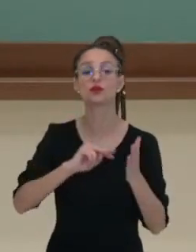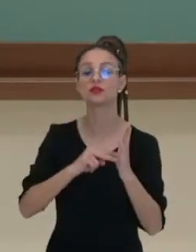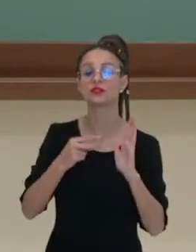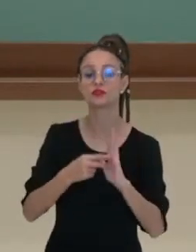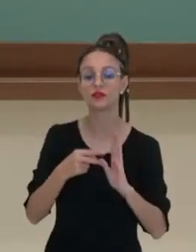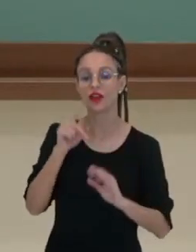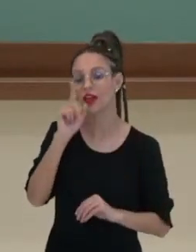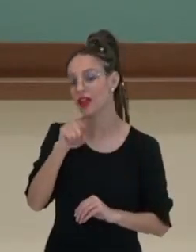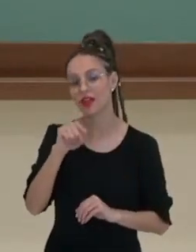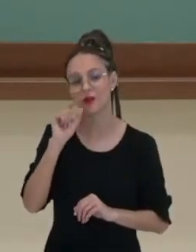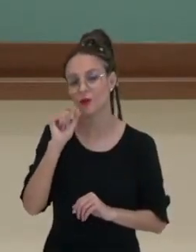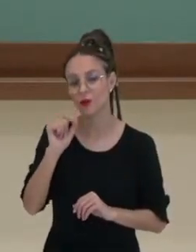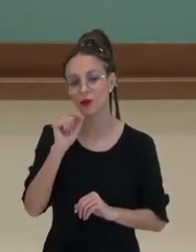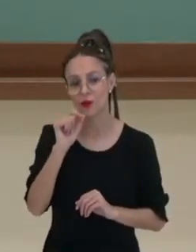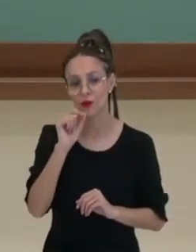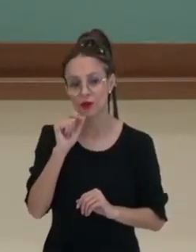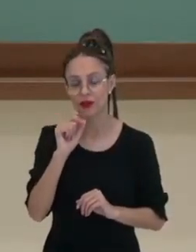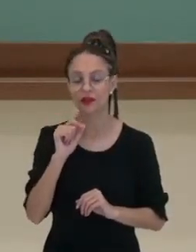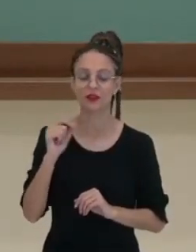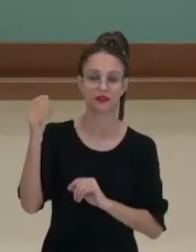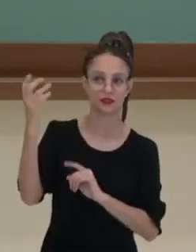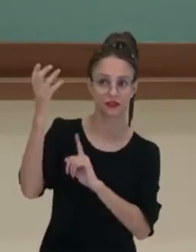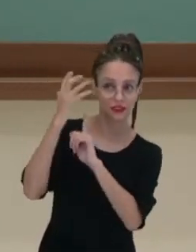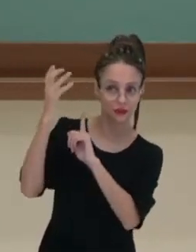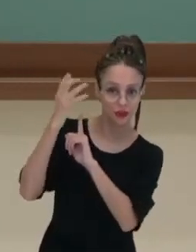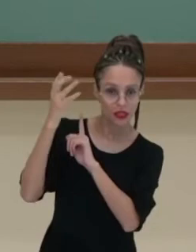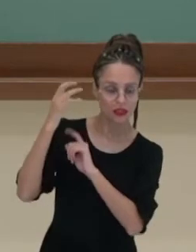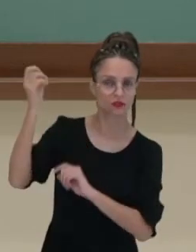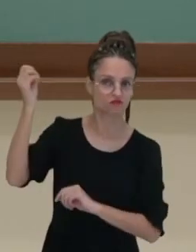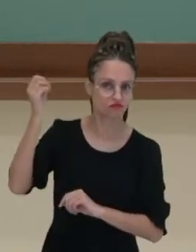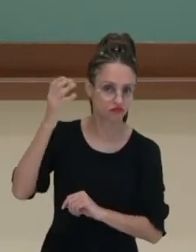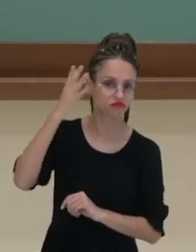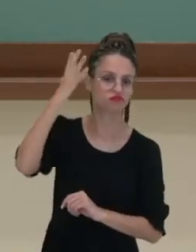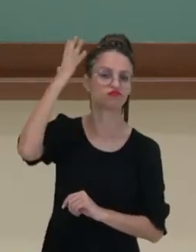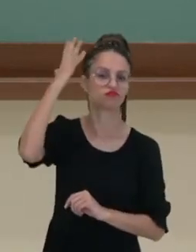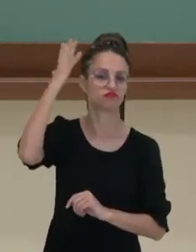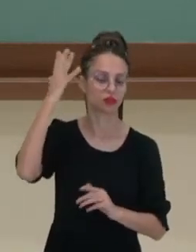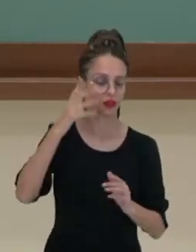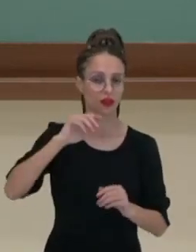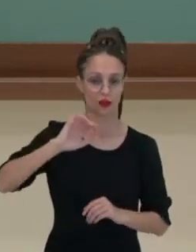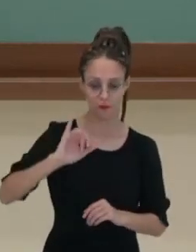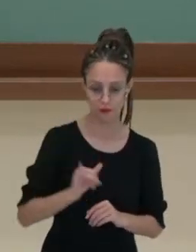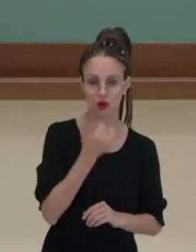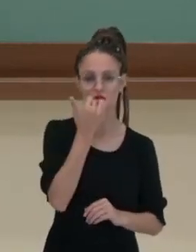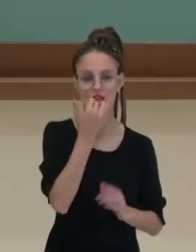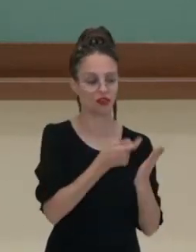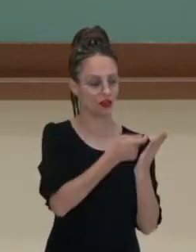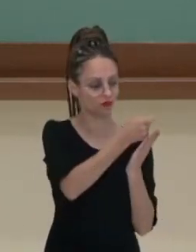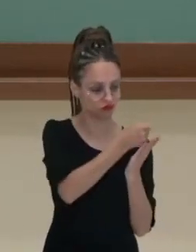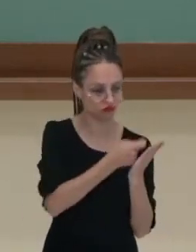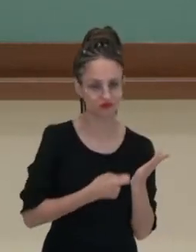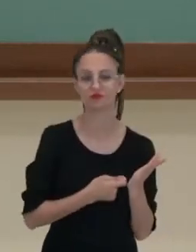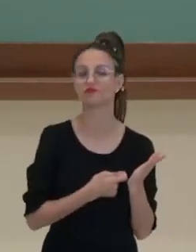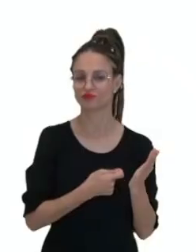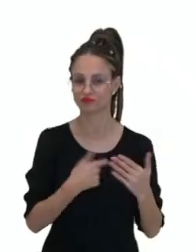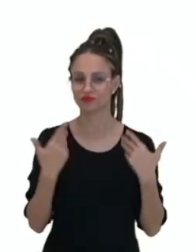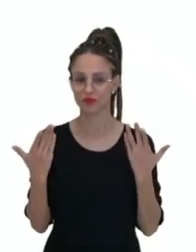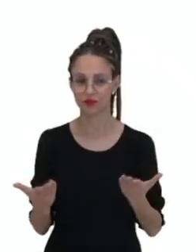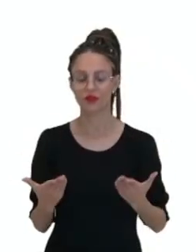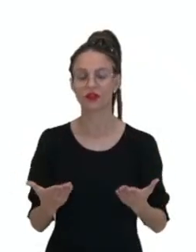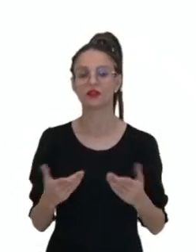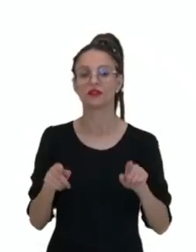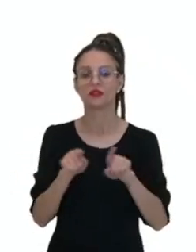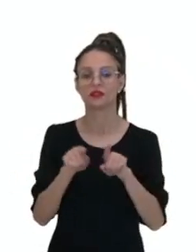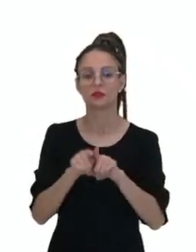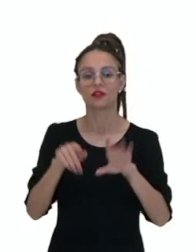sua concepção, a inspiração surge, né? O poeta aproveita essa inspiração e vai. E aí ele